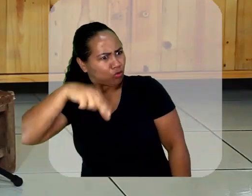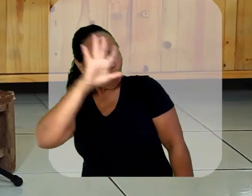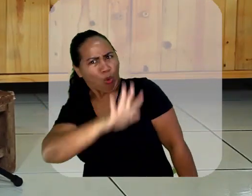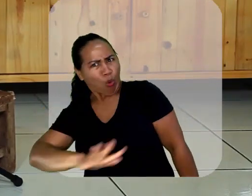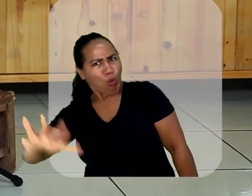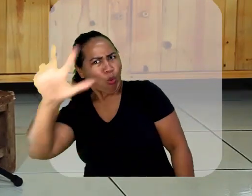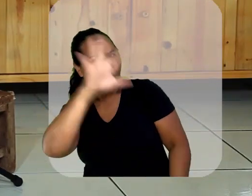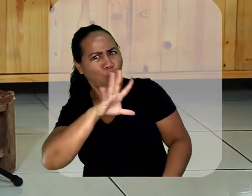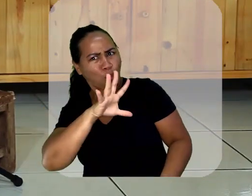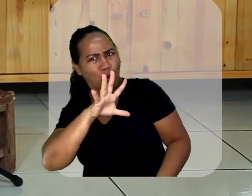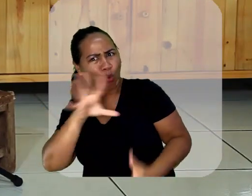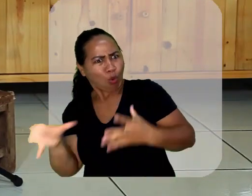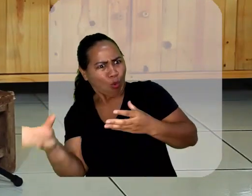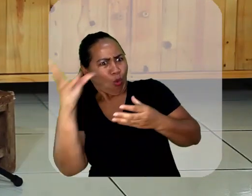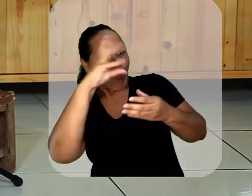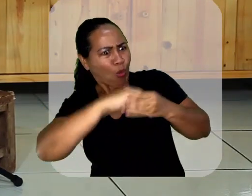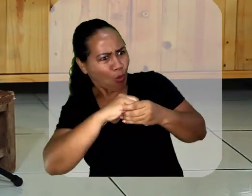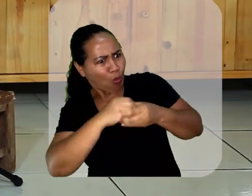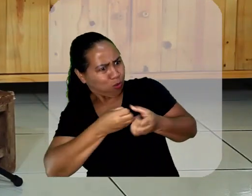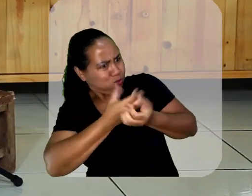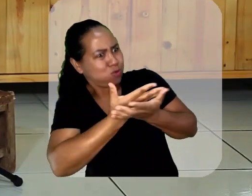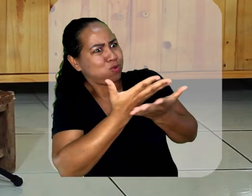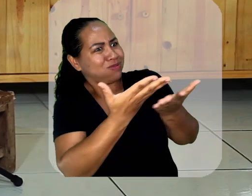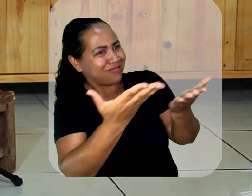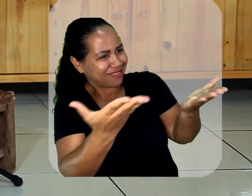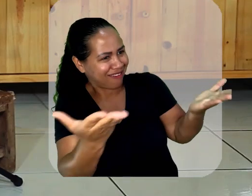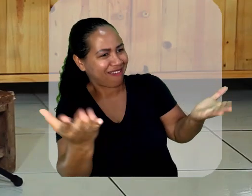nordestinice toda, meu Zé, bem